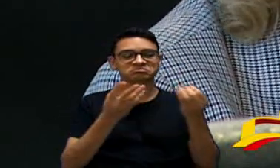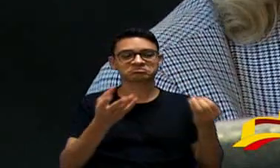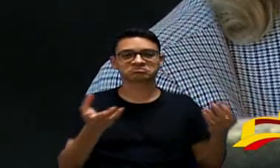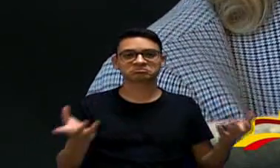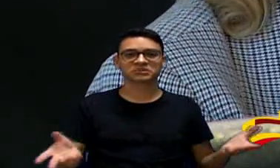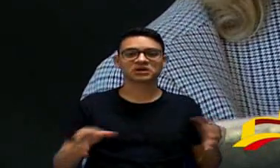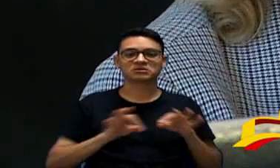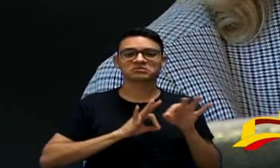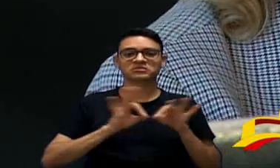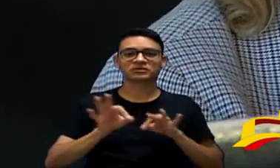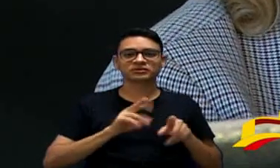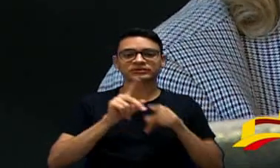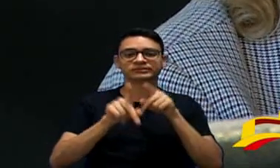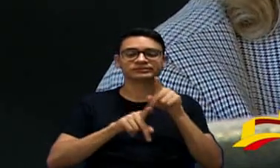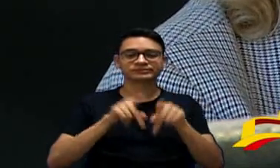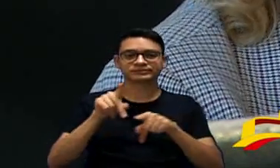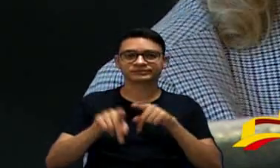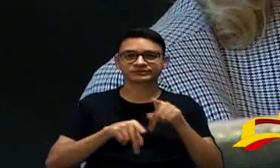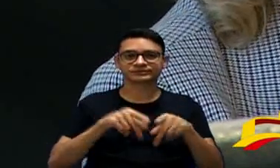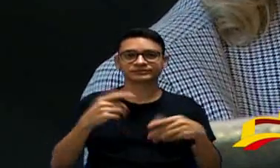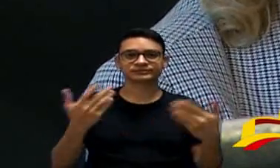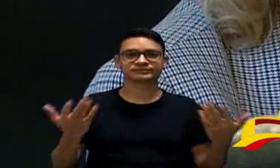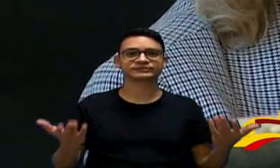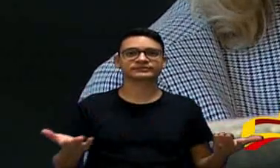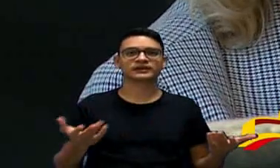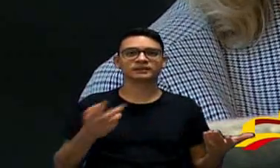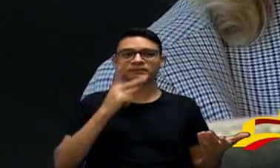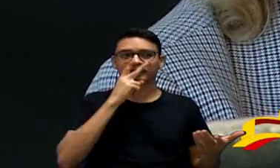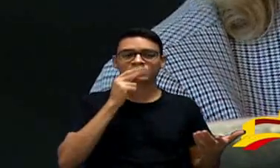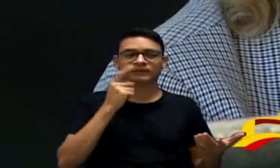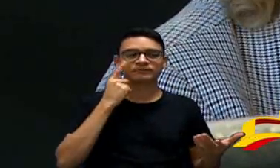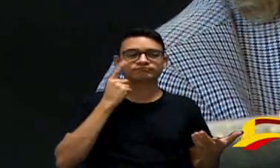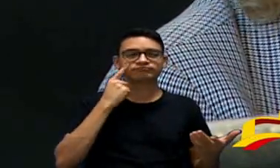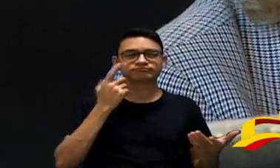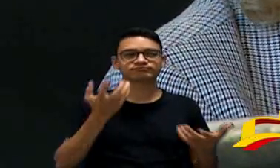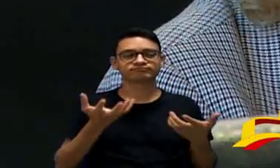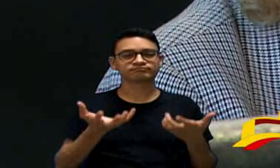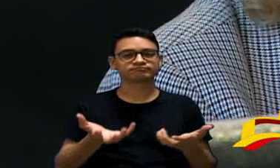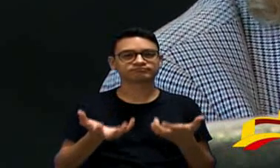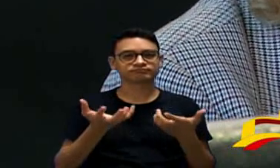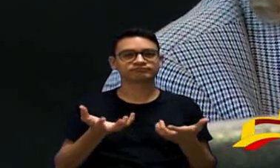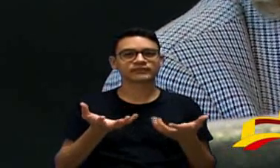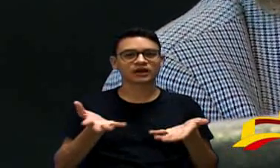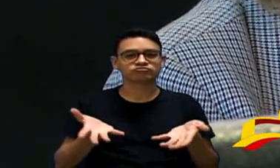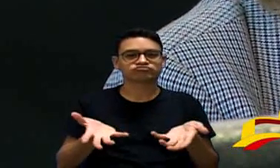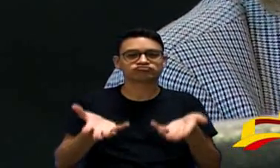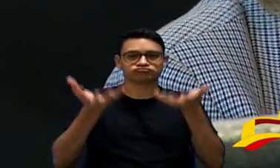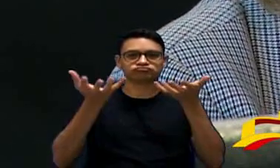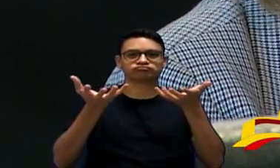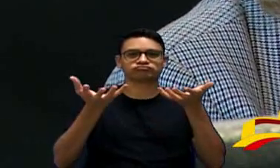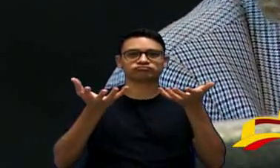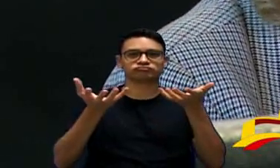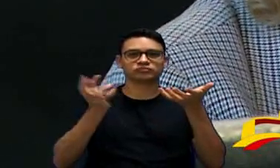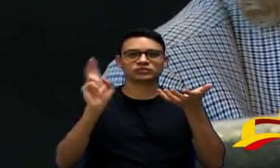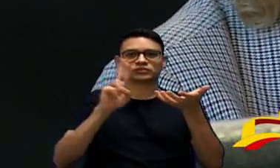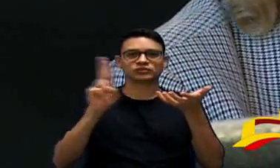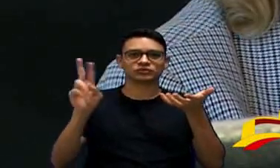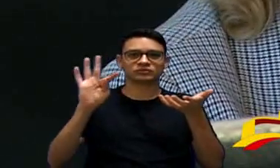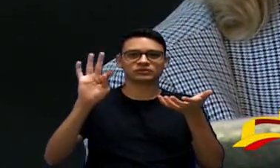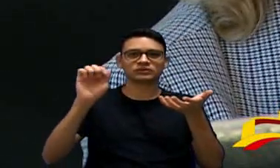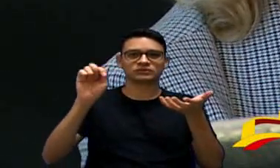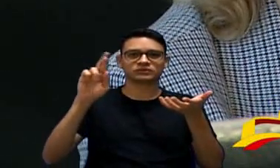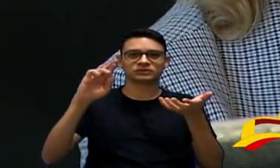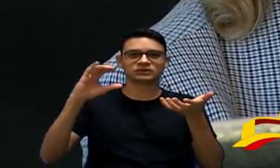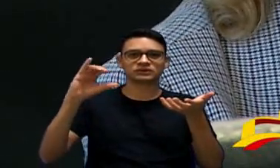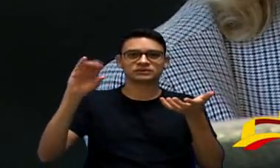É um projeto político para ver se consegue alavancar o nome do senhor Tarcísio Gomes